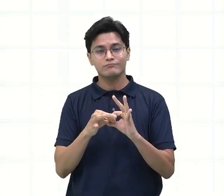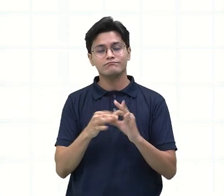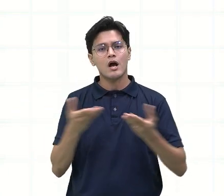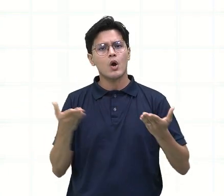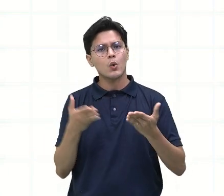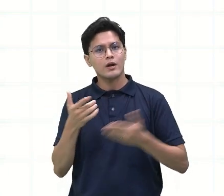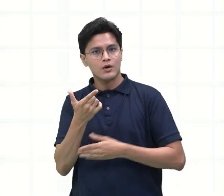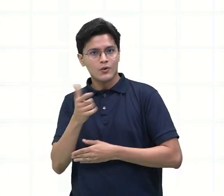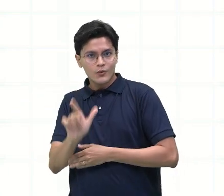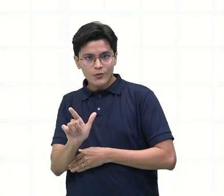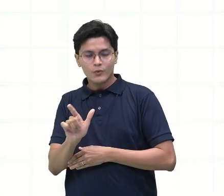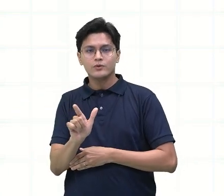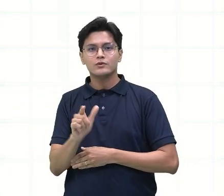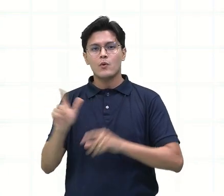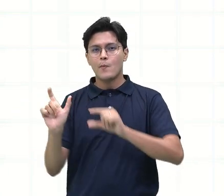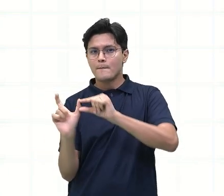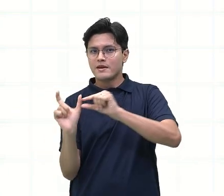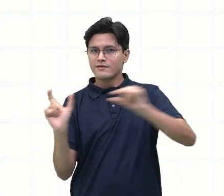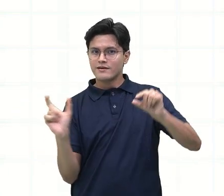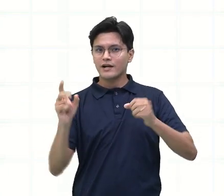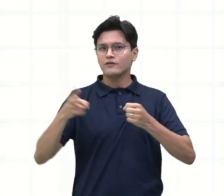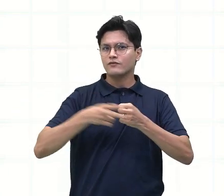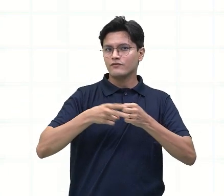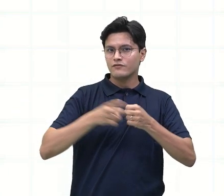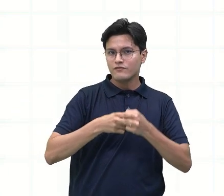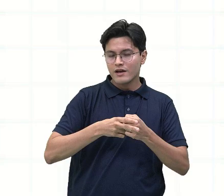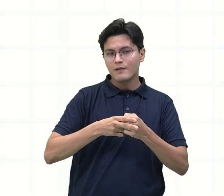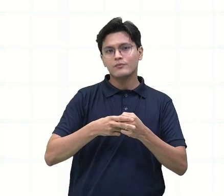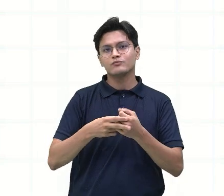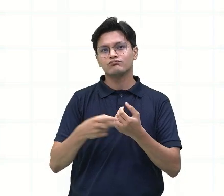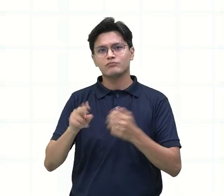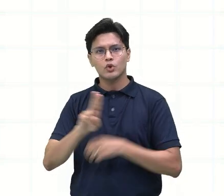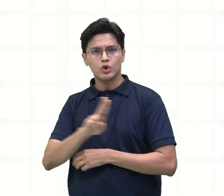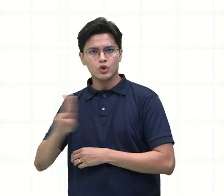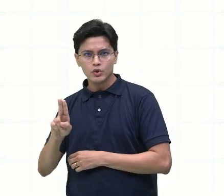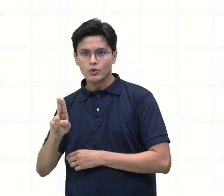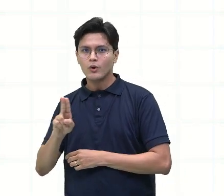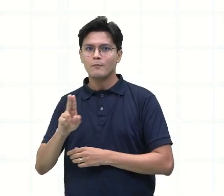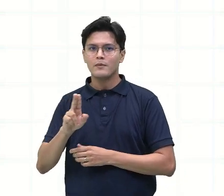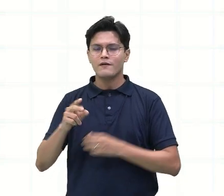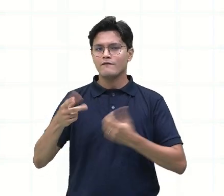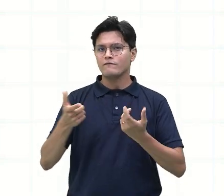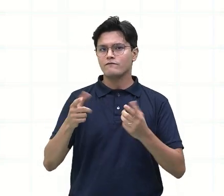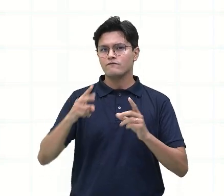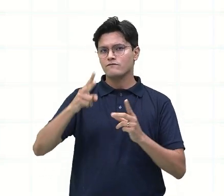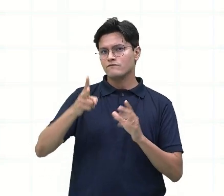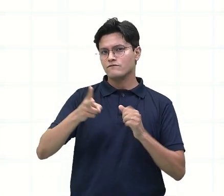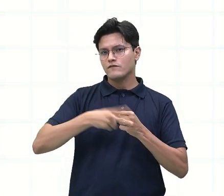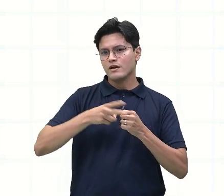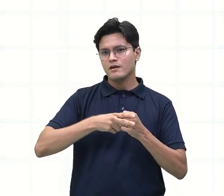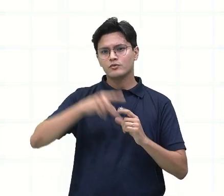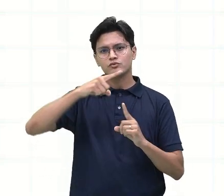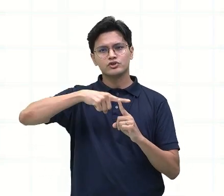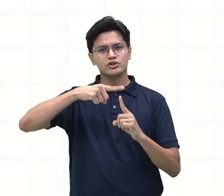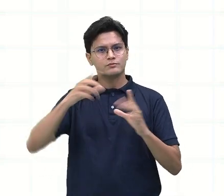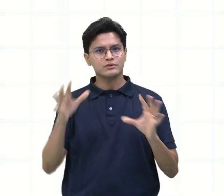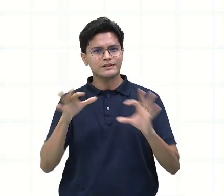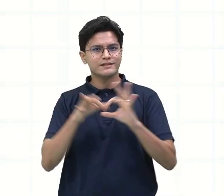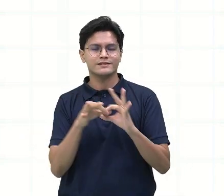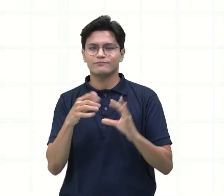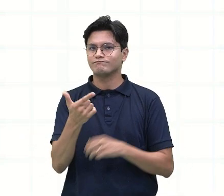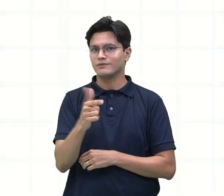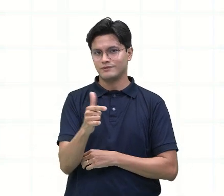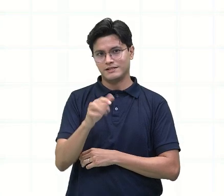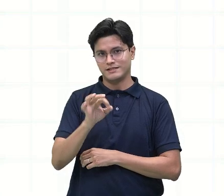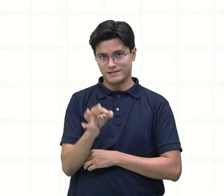verbo nominal, que não vem, tá? Não vem com o verbo de ligação. Mas ele vai vir o predicativo do sujeito porque faz referência ao nosso sujeito,